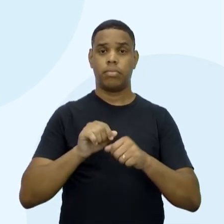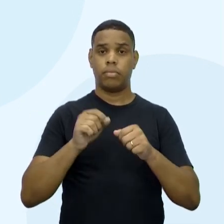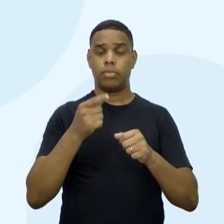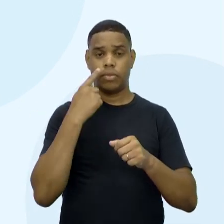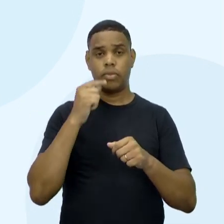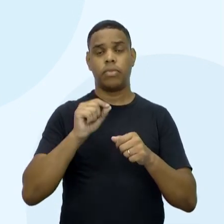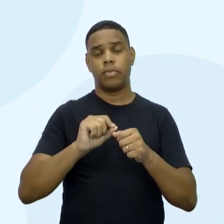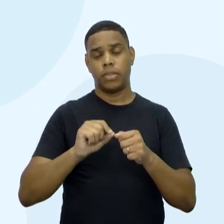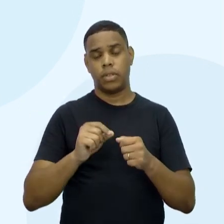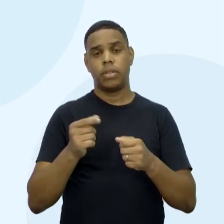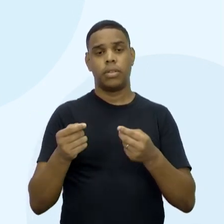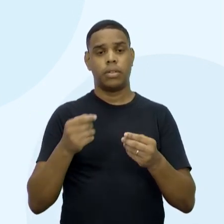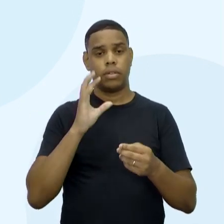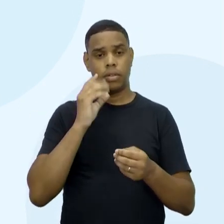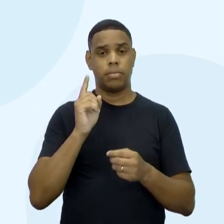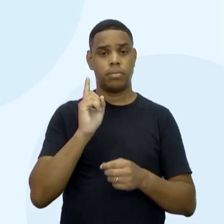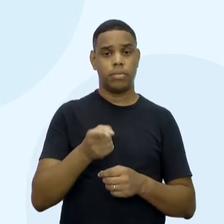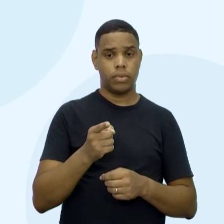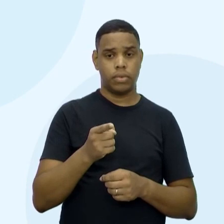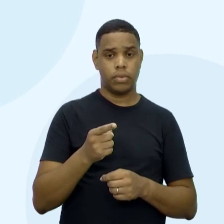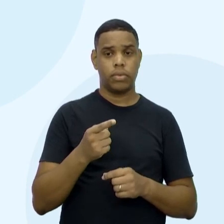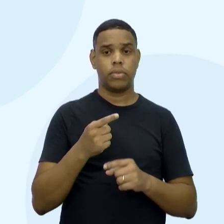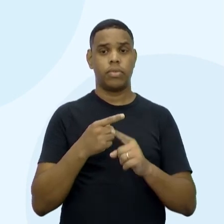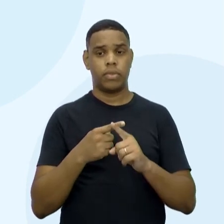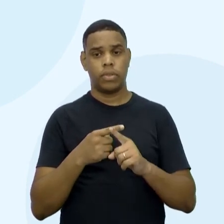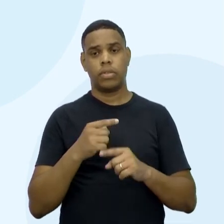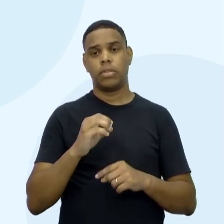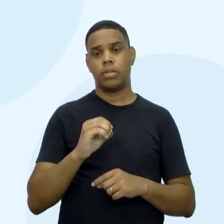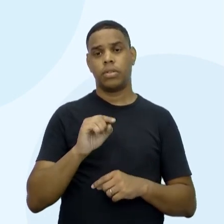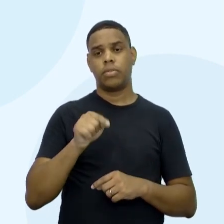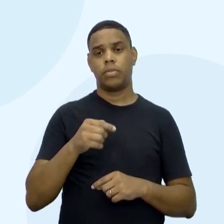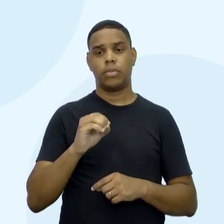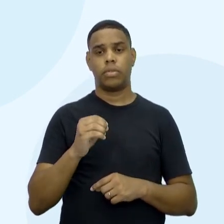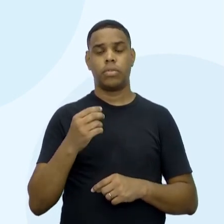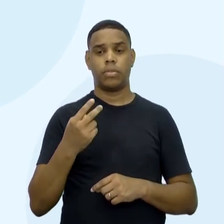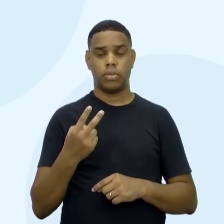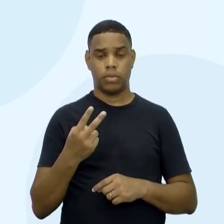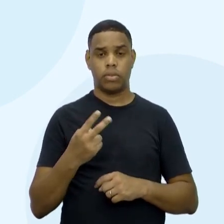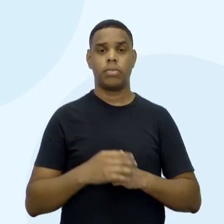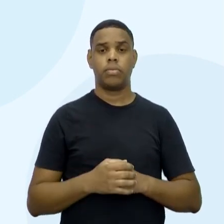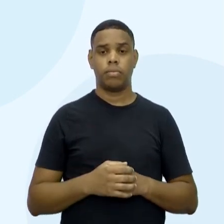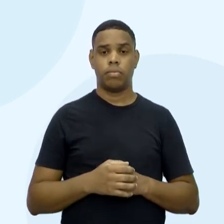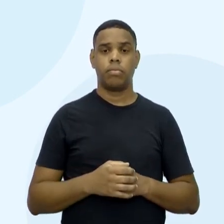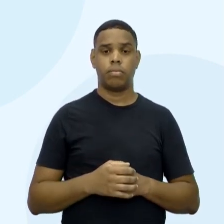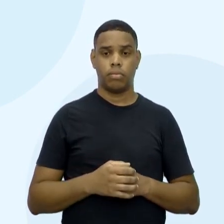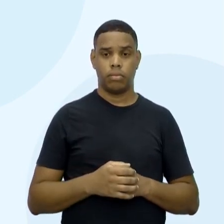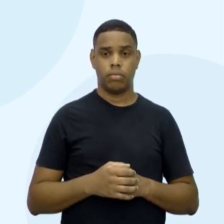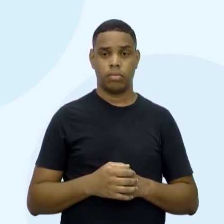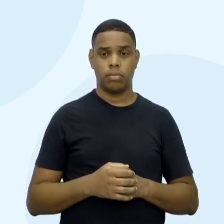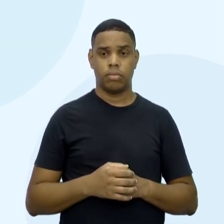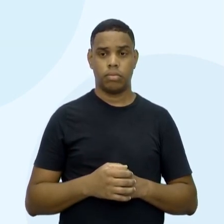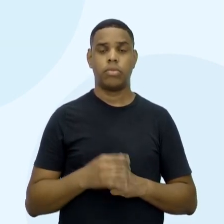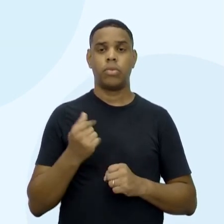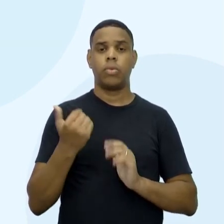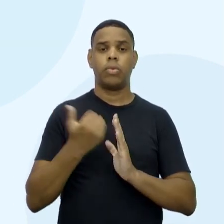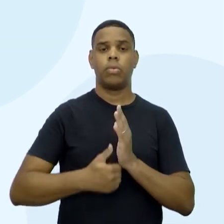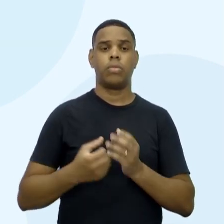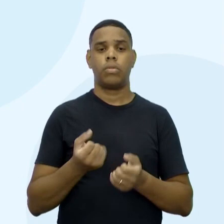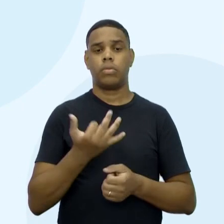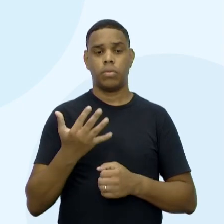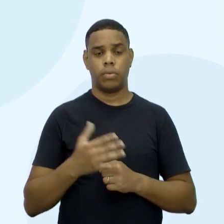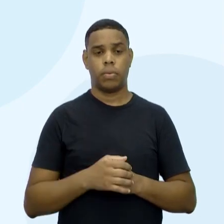preciso multiplicar 1.000 vezes 0,02 e a gente vai descobrir qual é o abatimento.